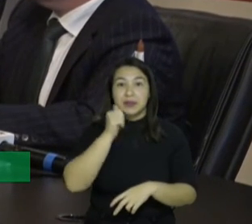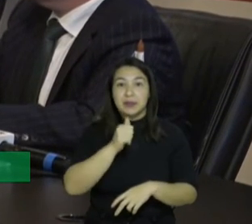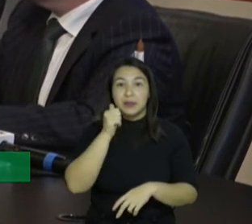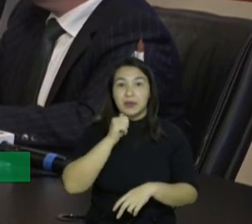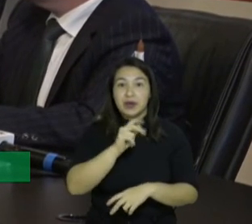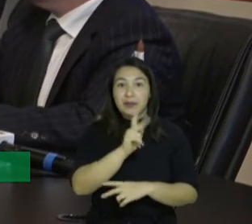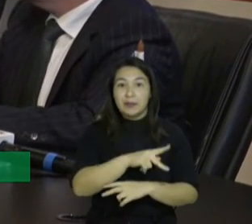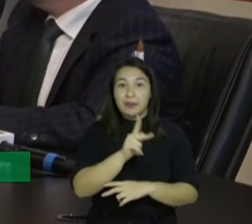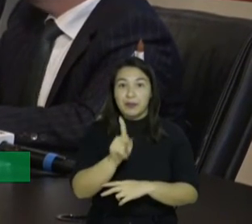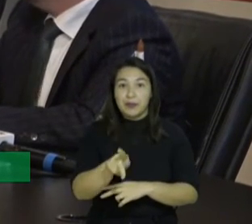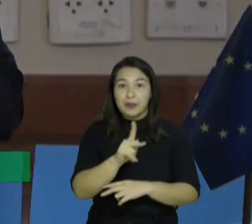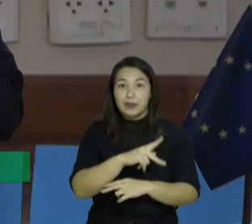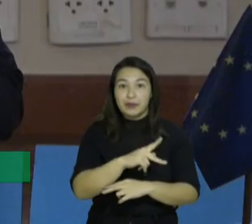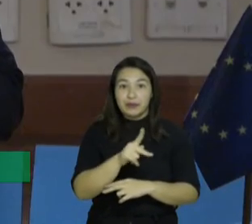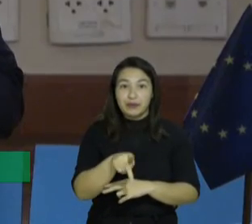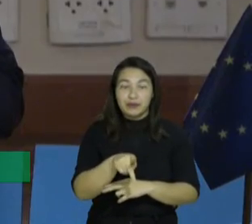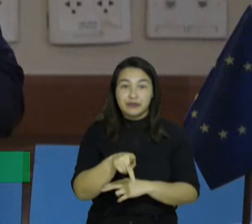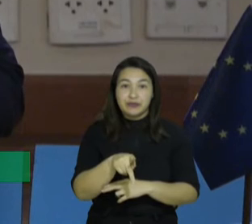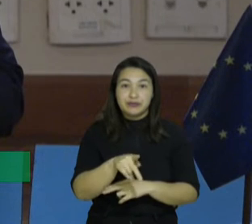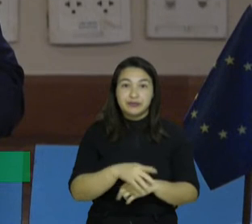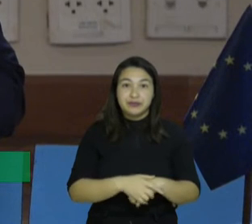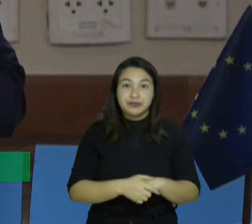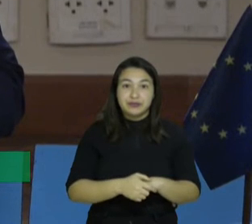professora a colunista